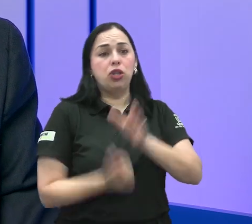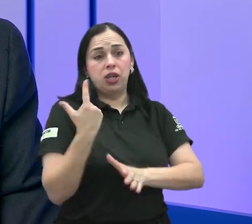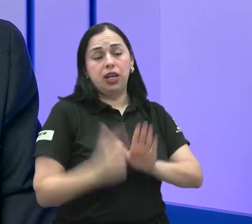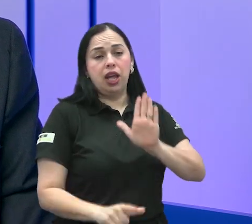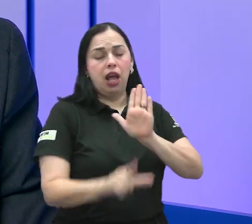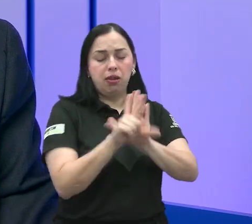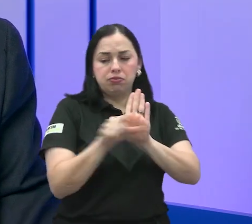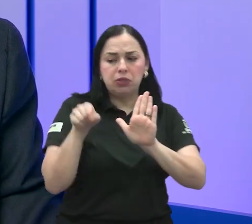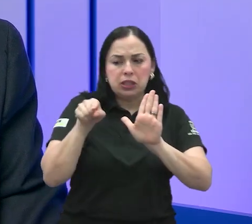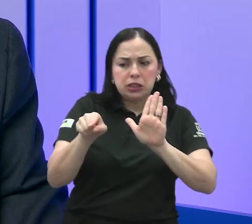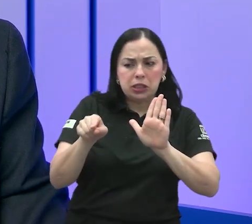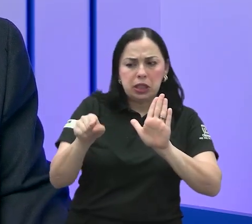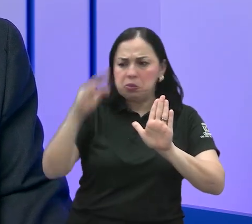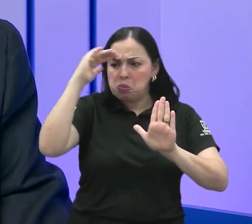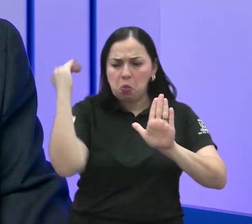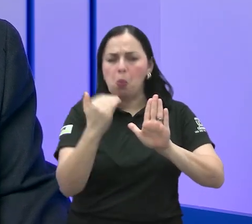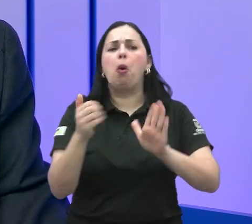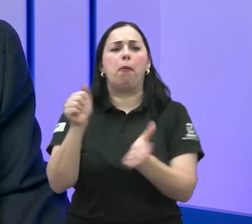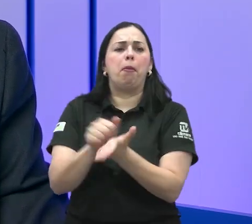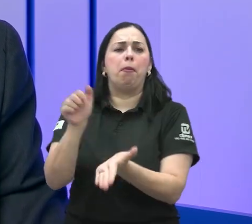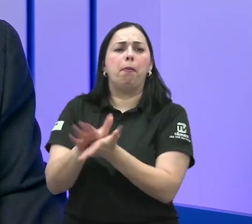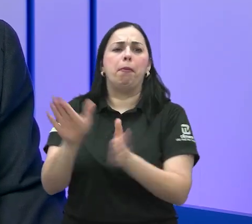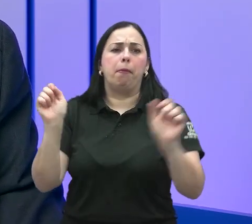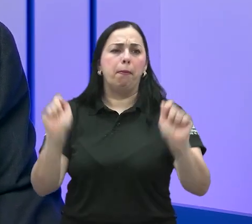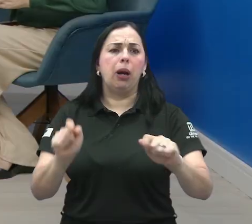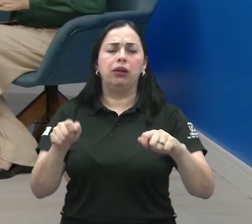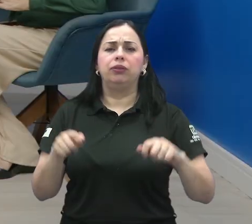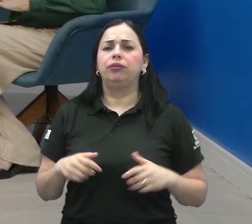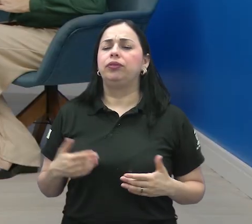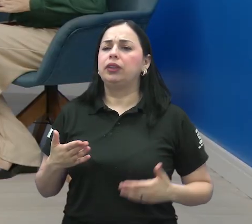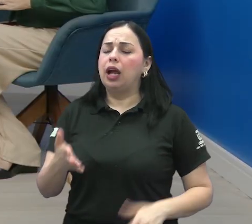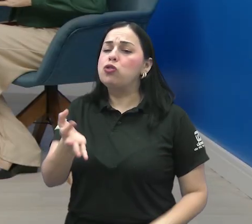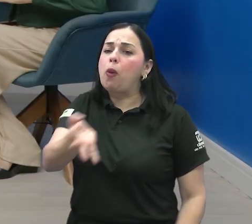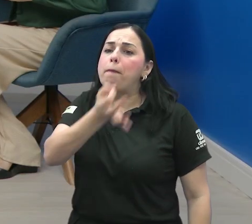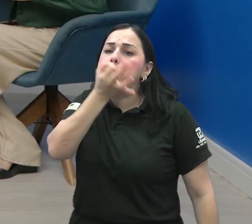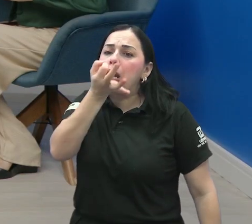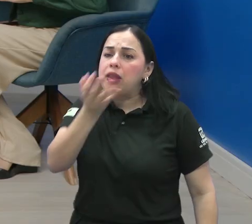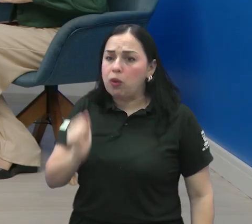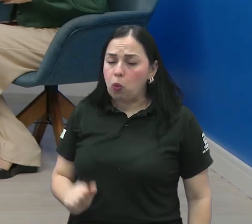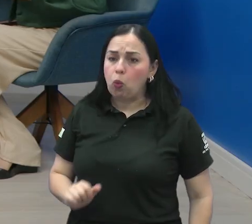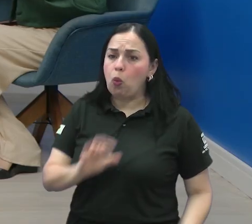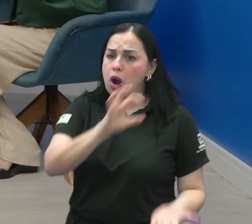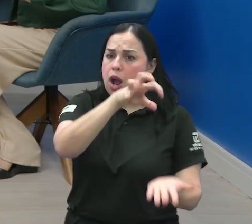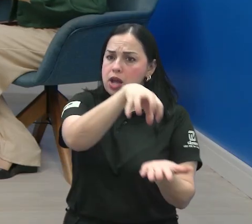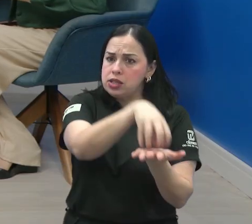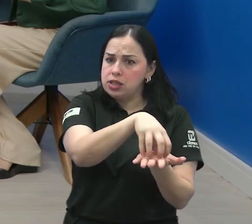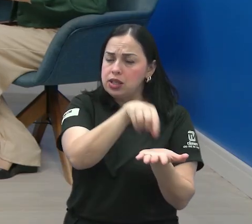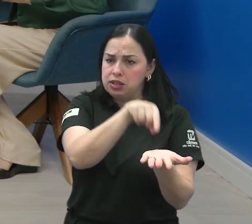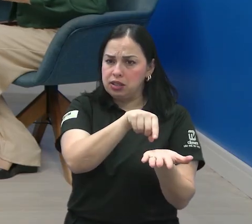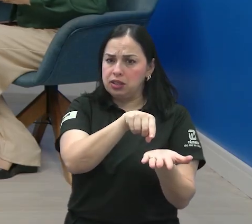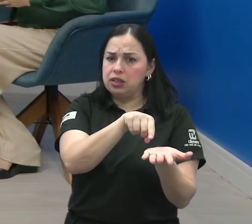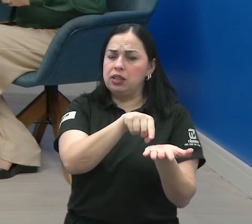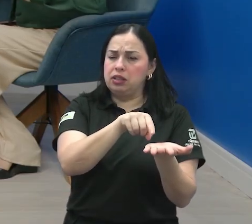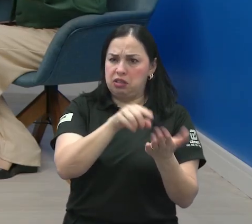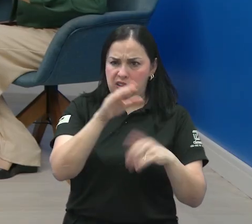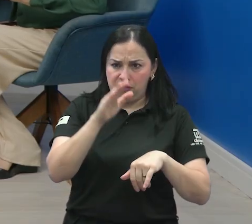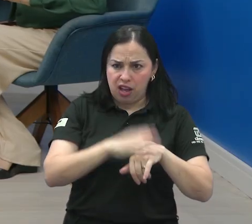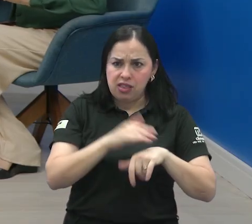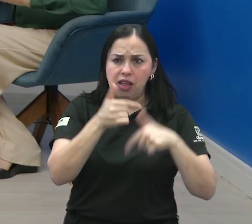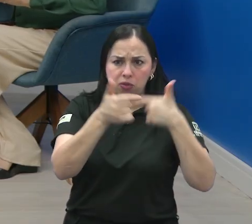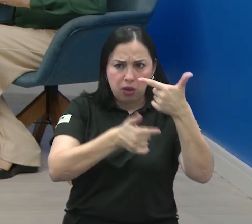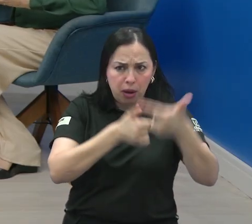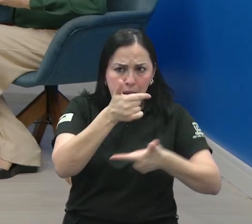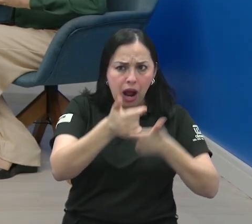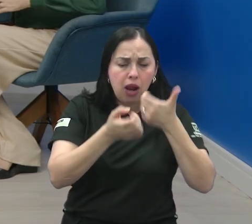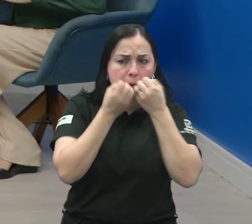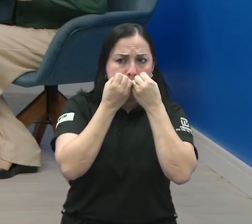sancionar se ele notar que as regras estão sendo desrespeitadas. Na sua opinião, doutor Renan, esses órgãos reguladores atualmente vêm fazendo um